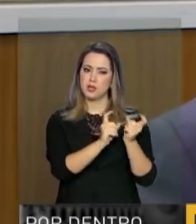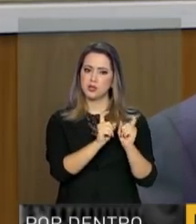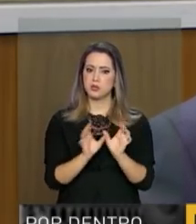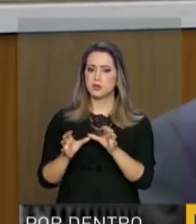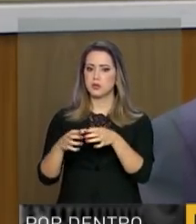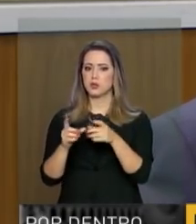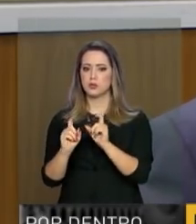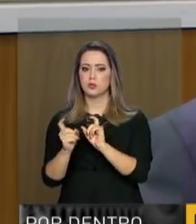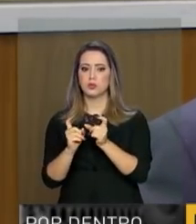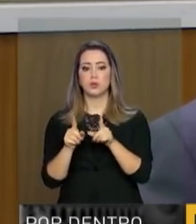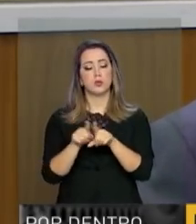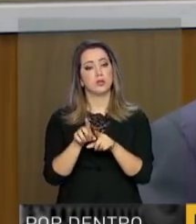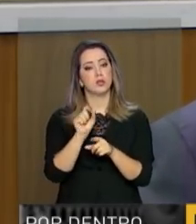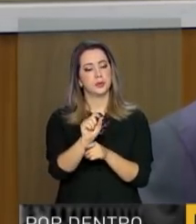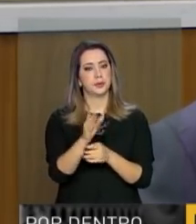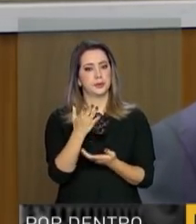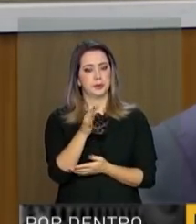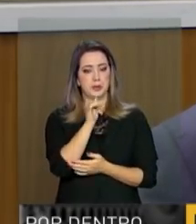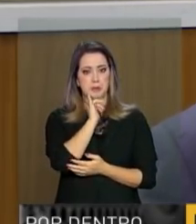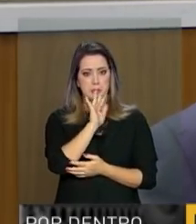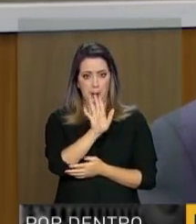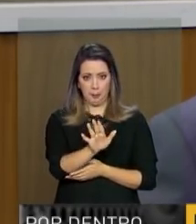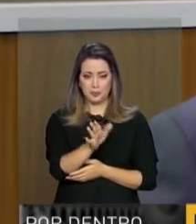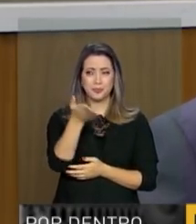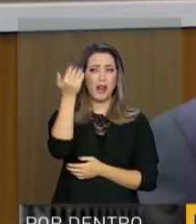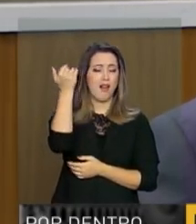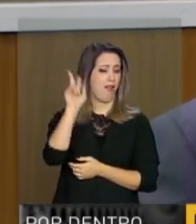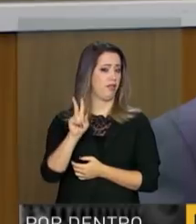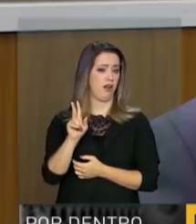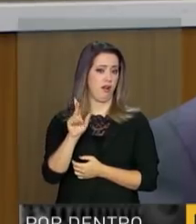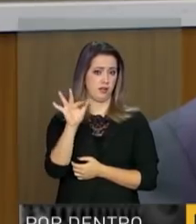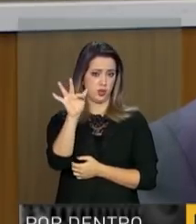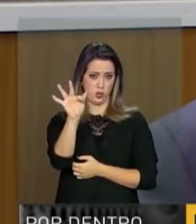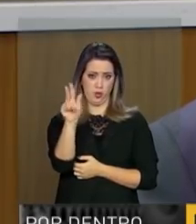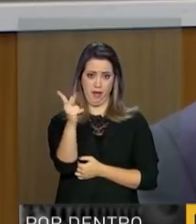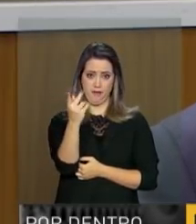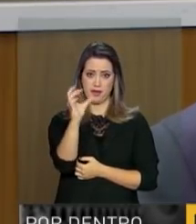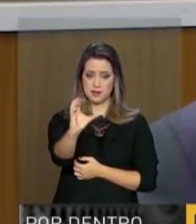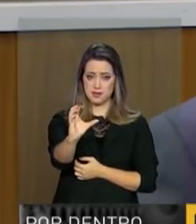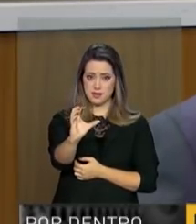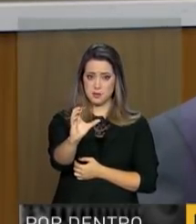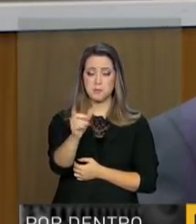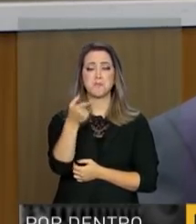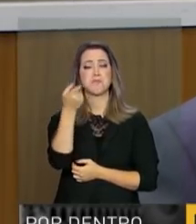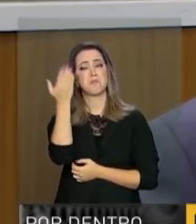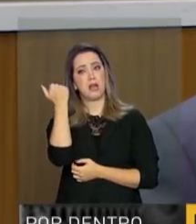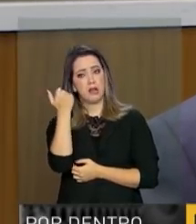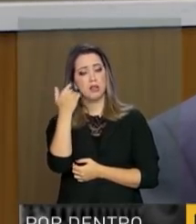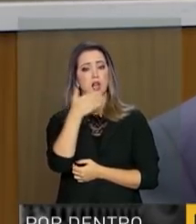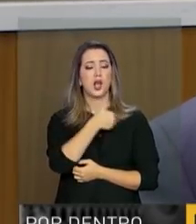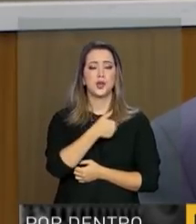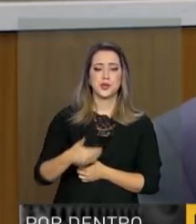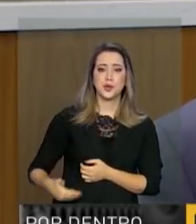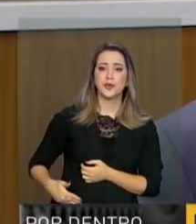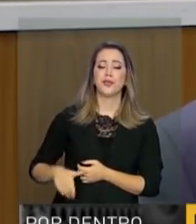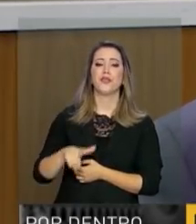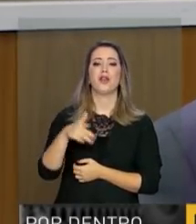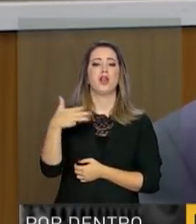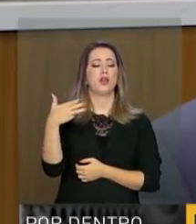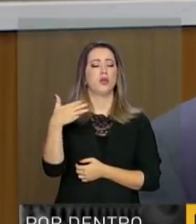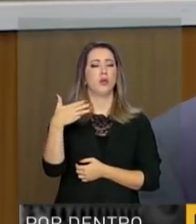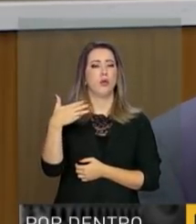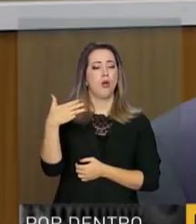pegar a administração do governo Fernando Henrique Cardoso, a administração do governo Lula, a administração do governo